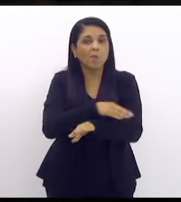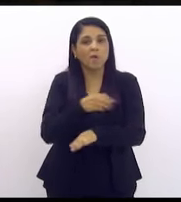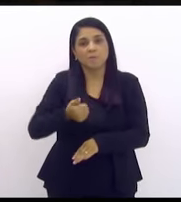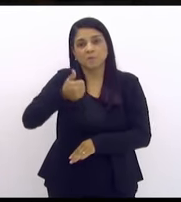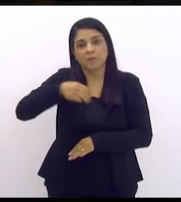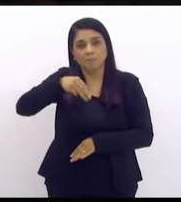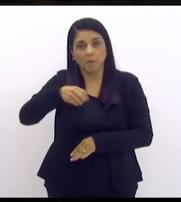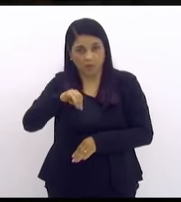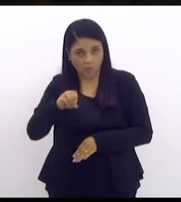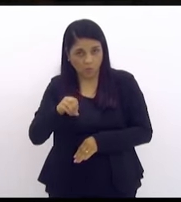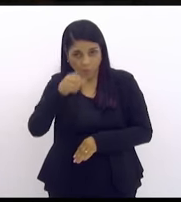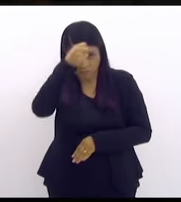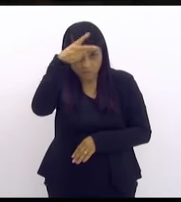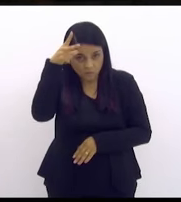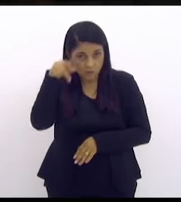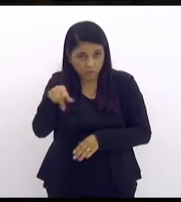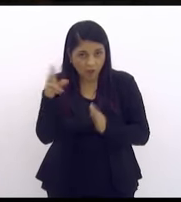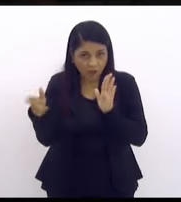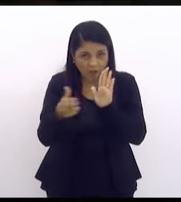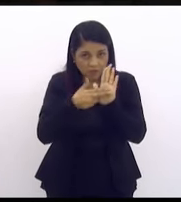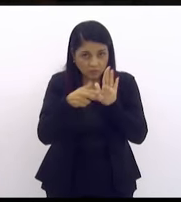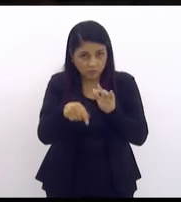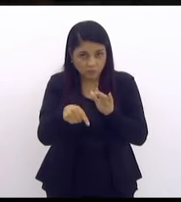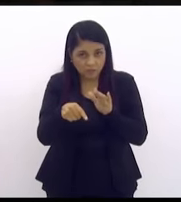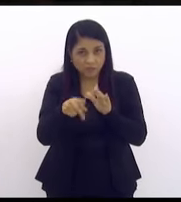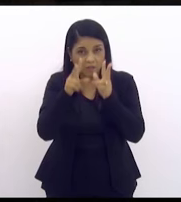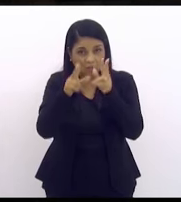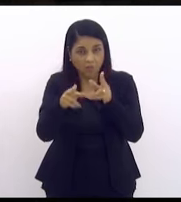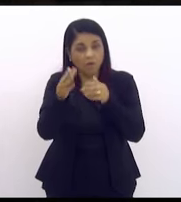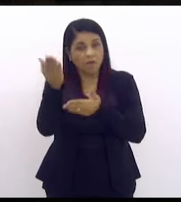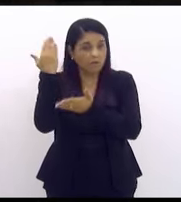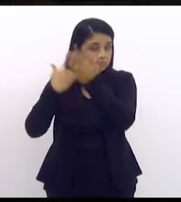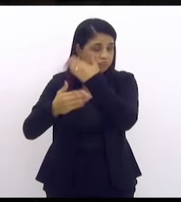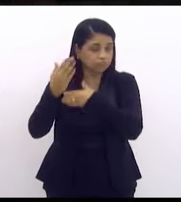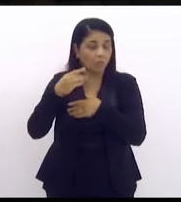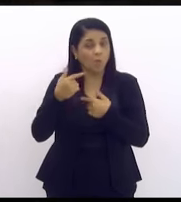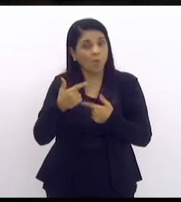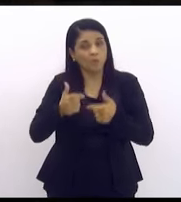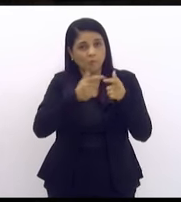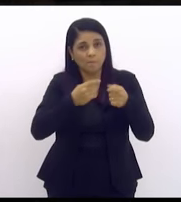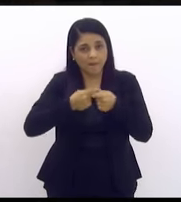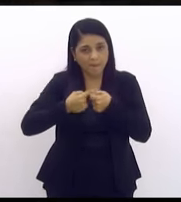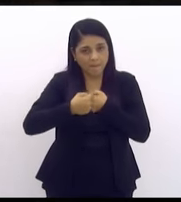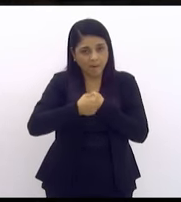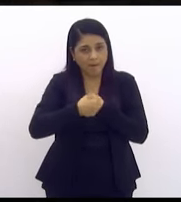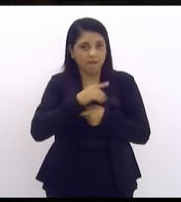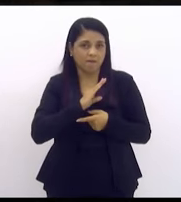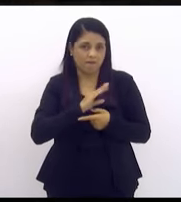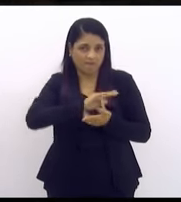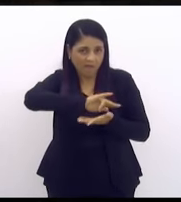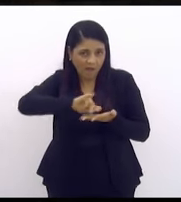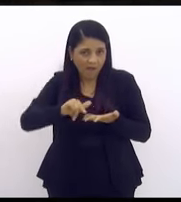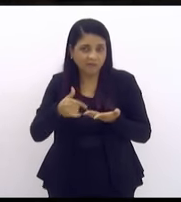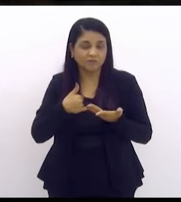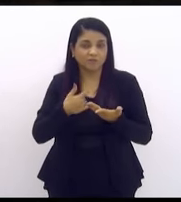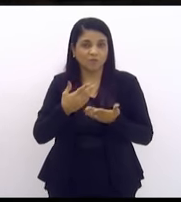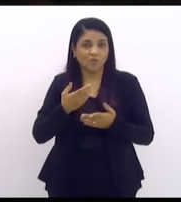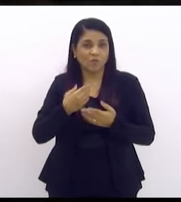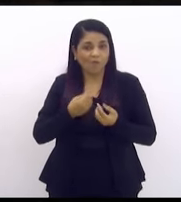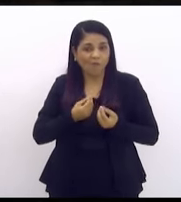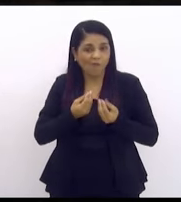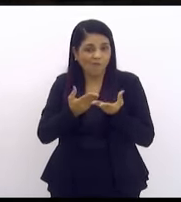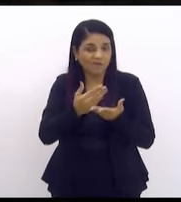ter que ser a Prefeitura a assumir, como assumiu no Sargento Boening, como assumiu no Chácara Flora, ou o governo do Estado vai